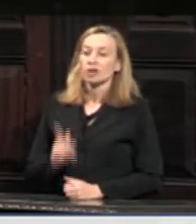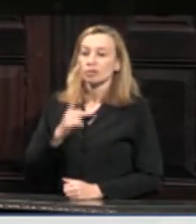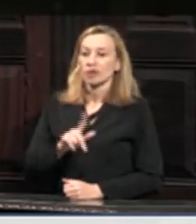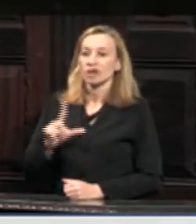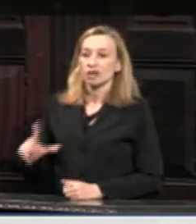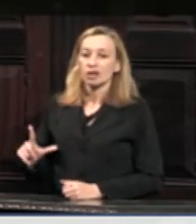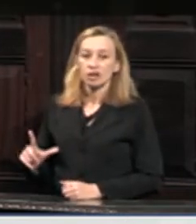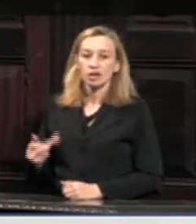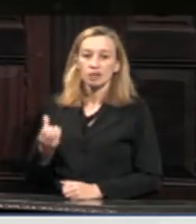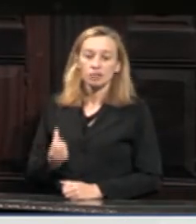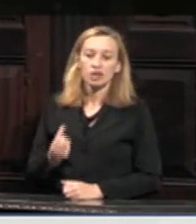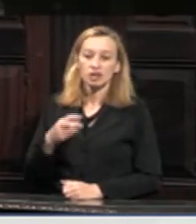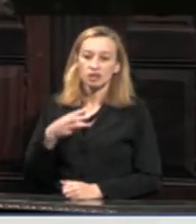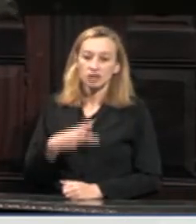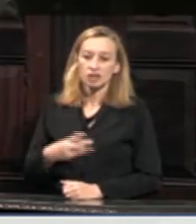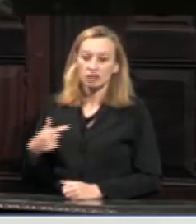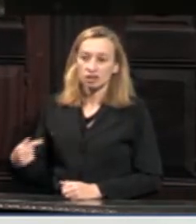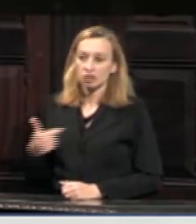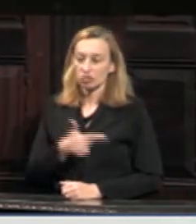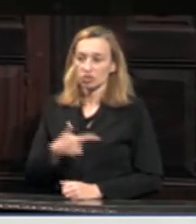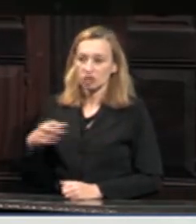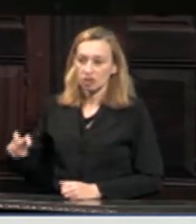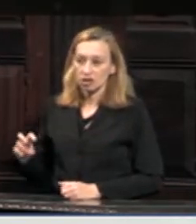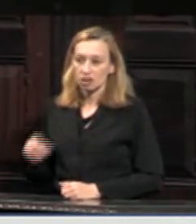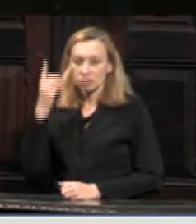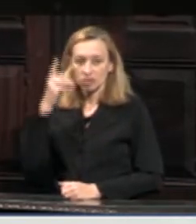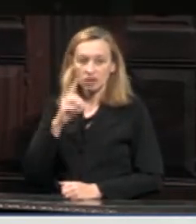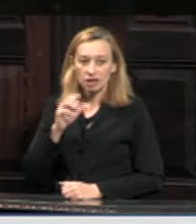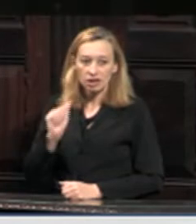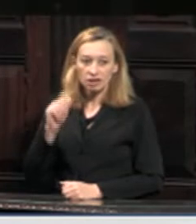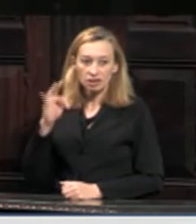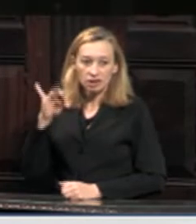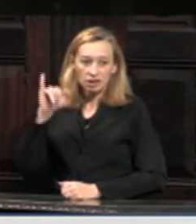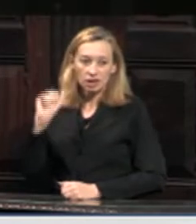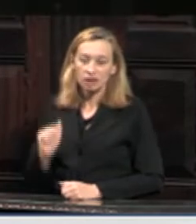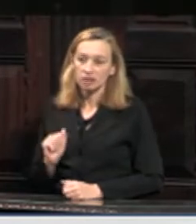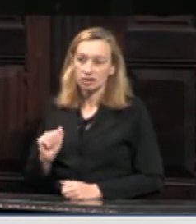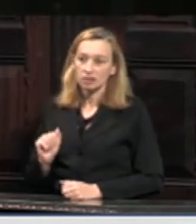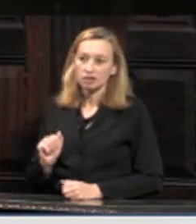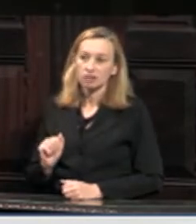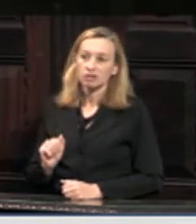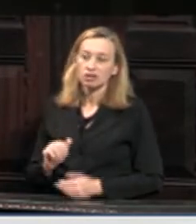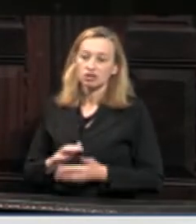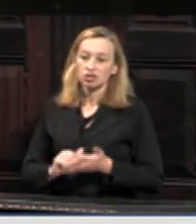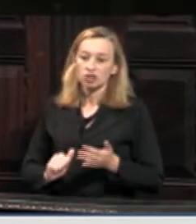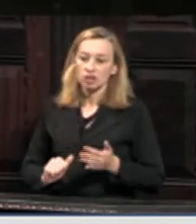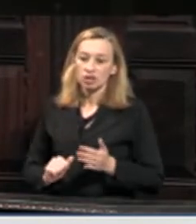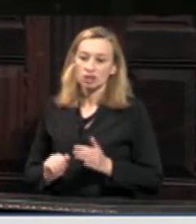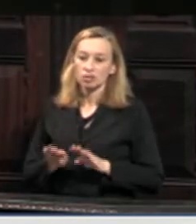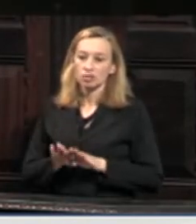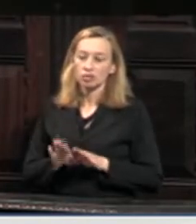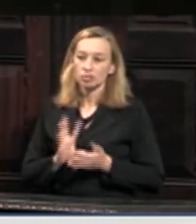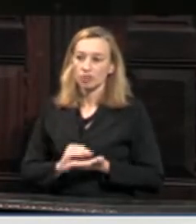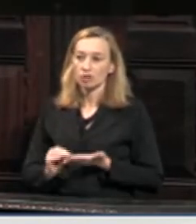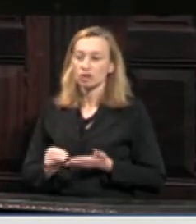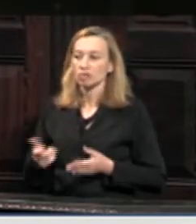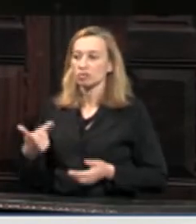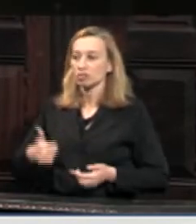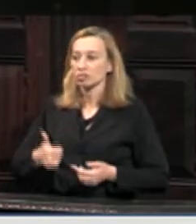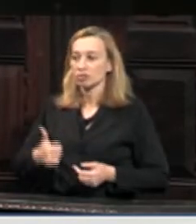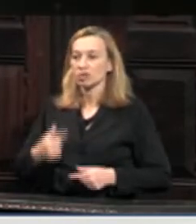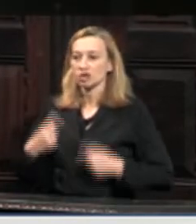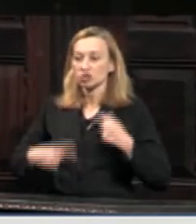PL 637-2015, autoria do deputado Átila Nunes, retirado de pauta a pedido do autor. Em primeira discussão,